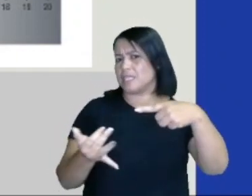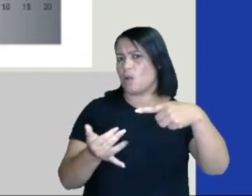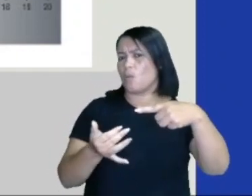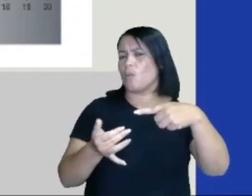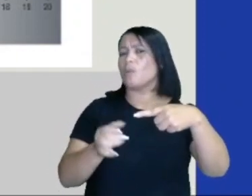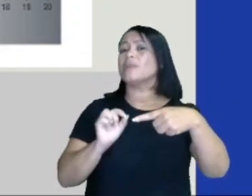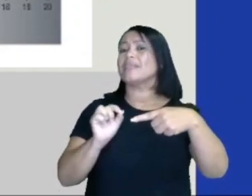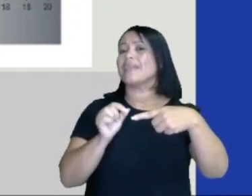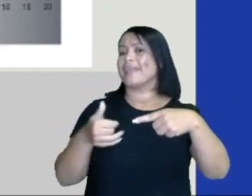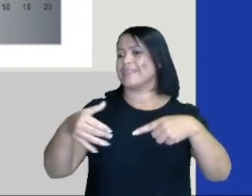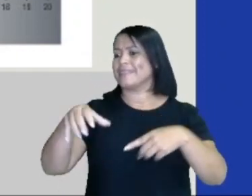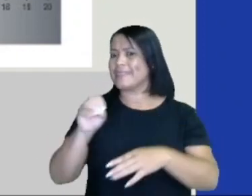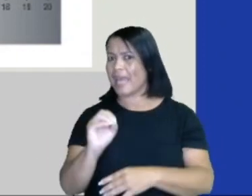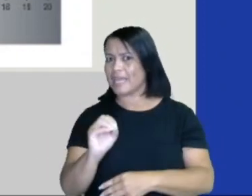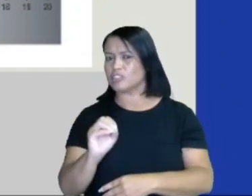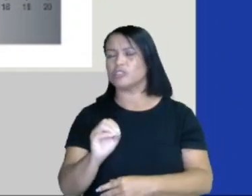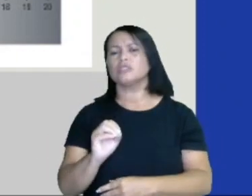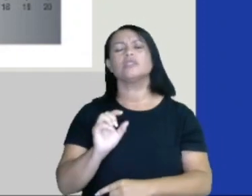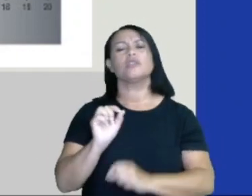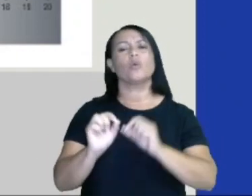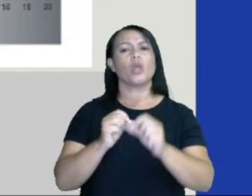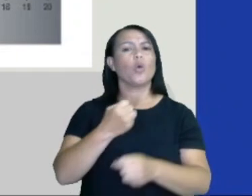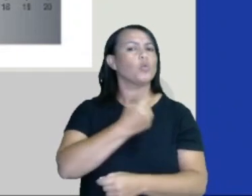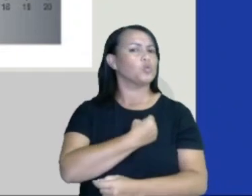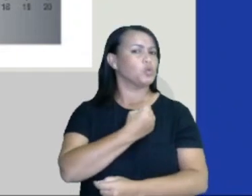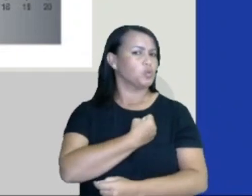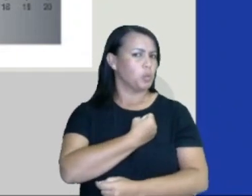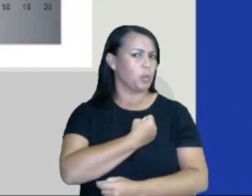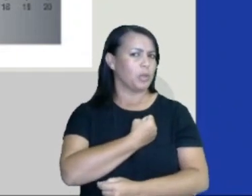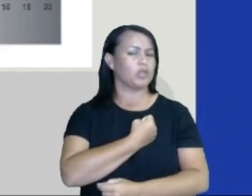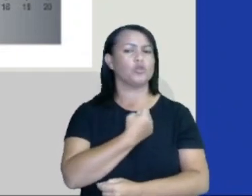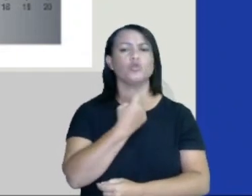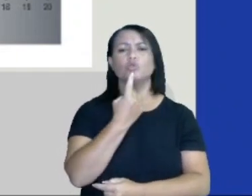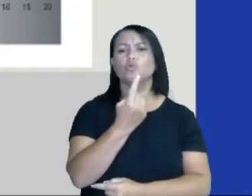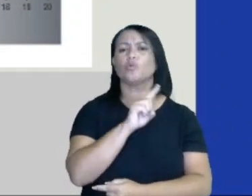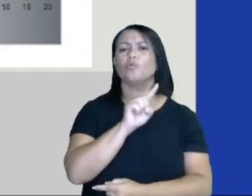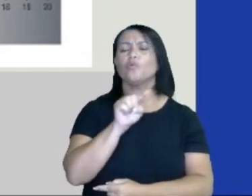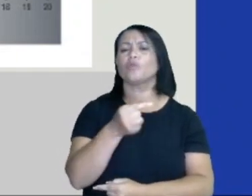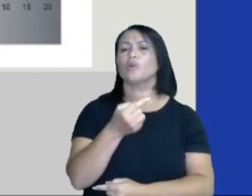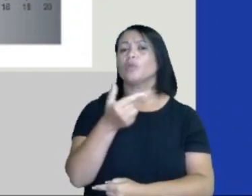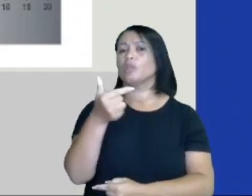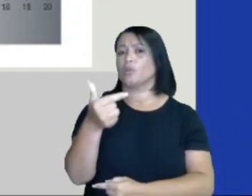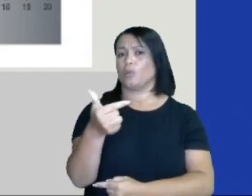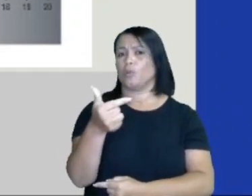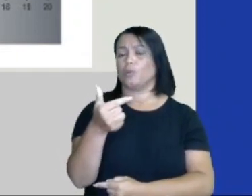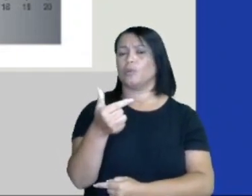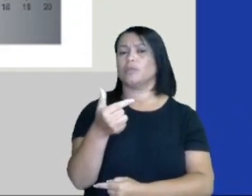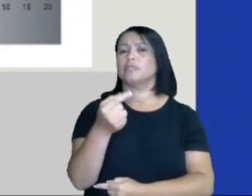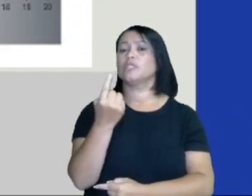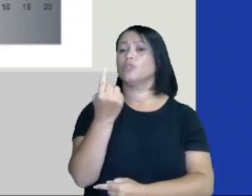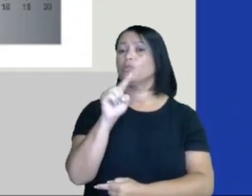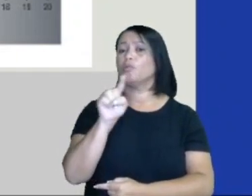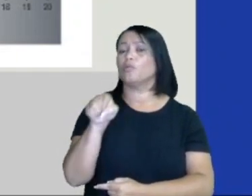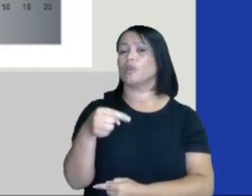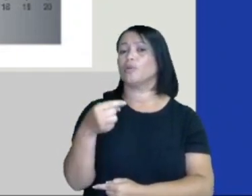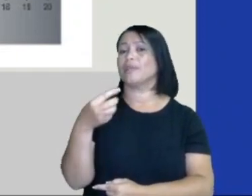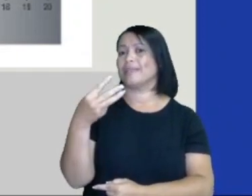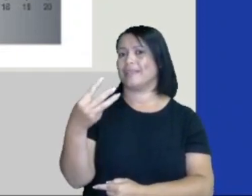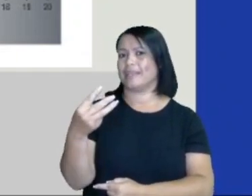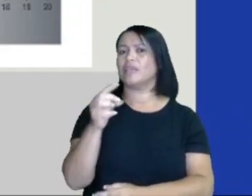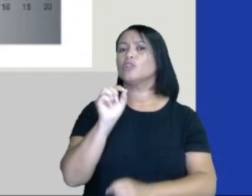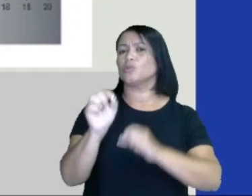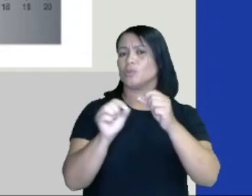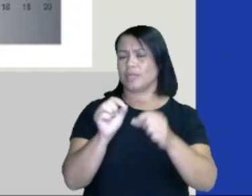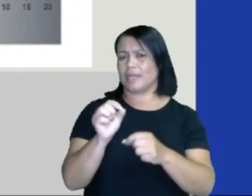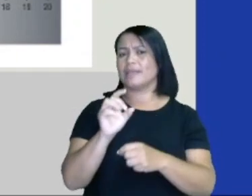10. Assim, os números 1,2 e 1,3